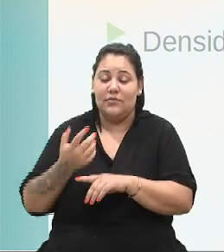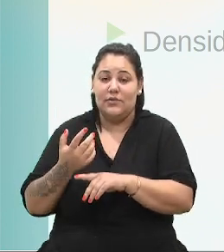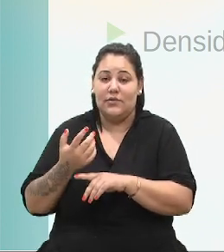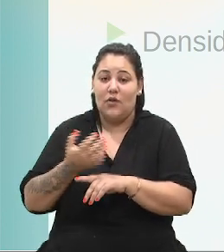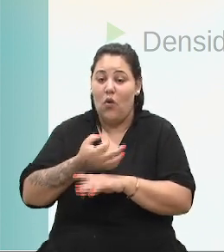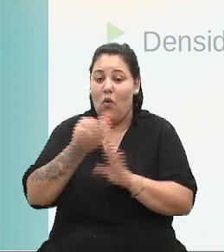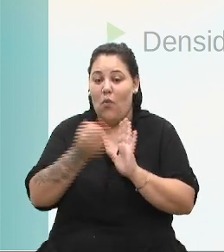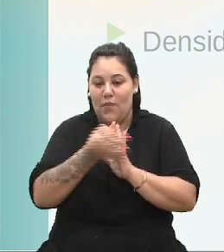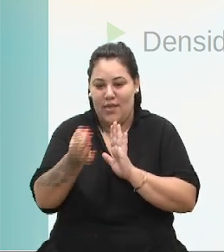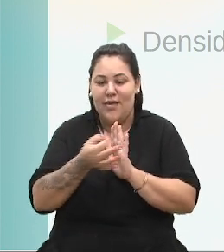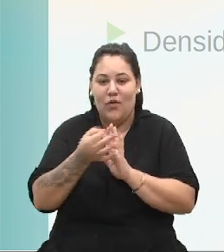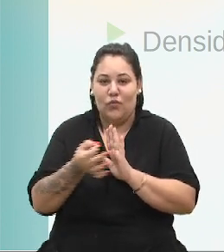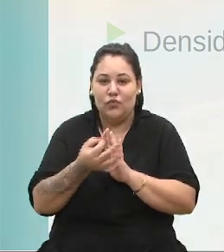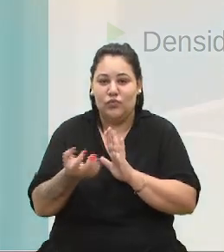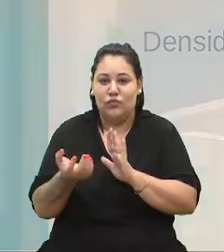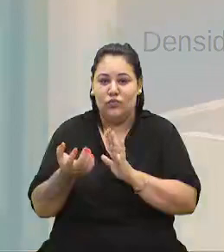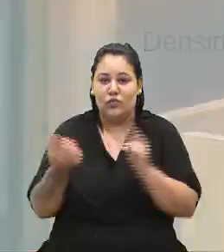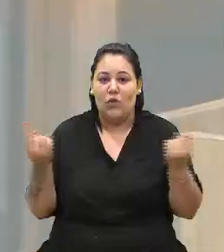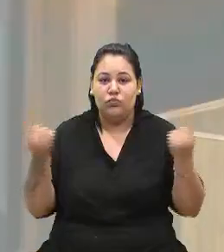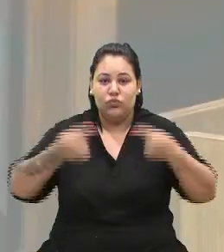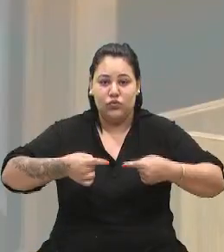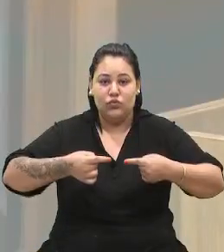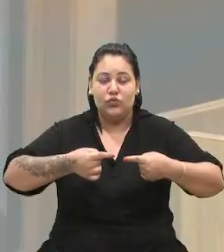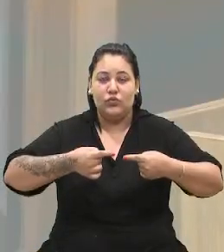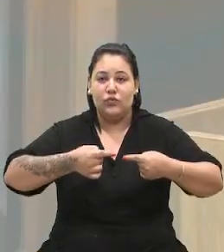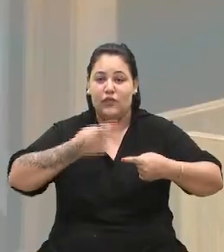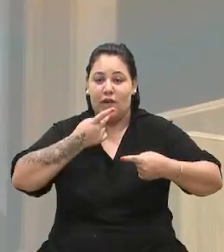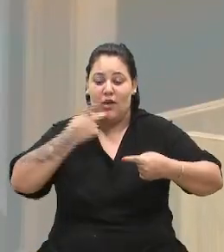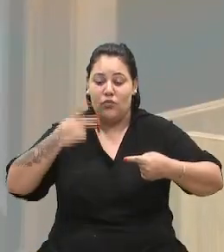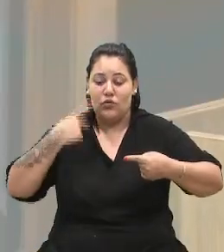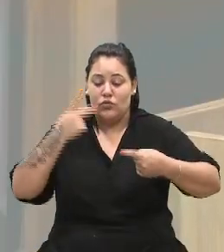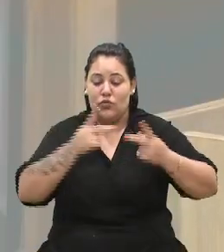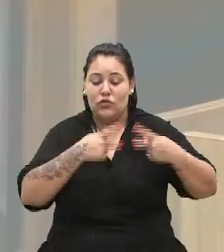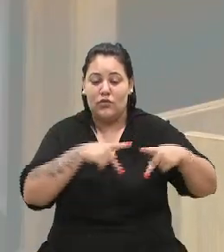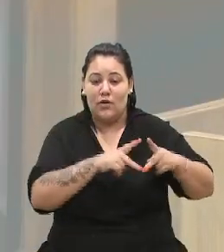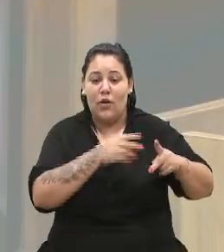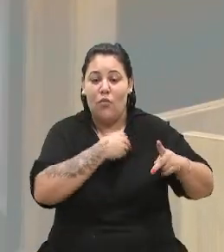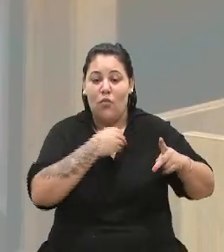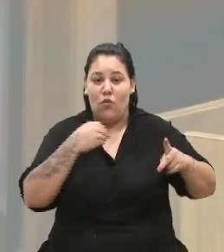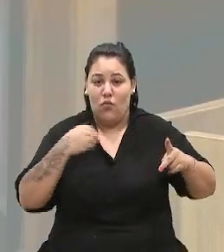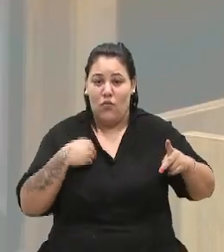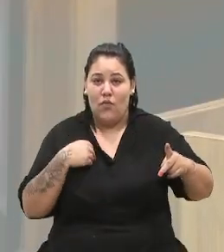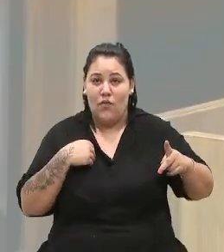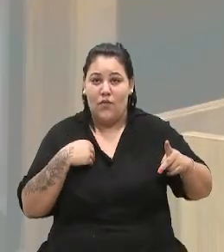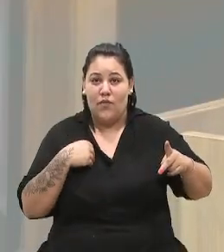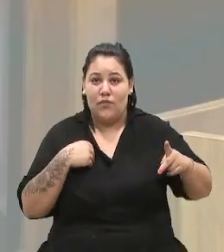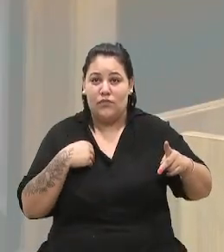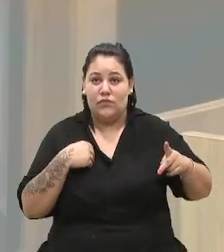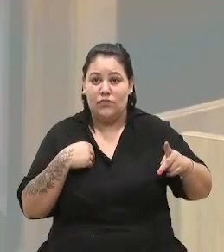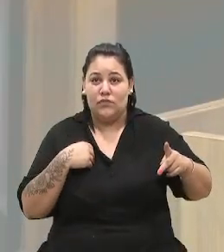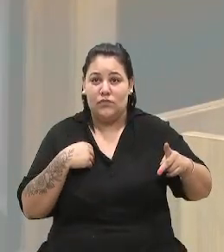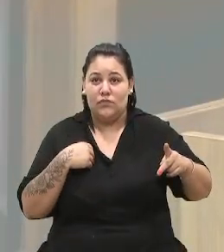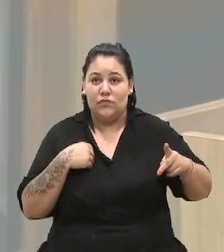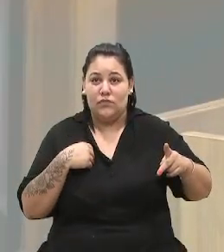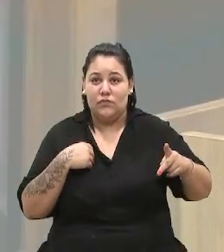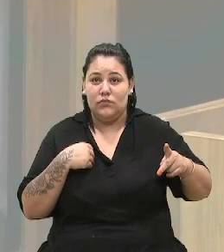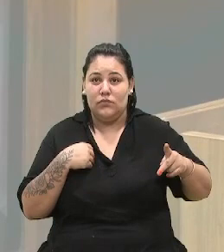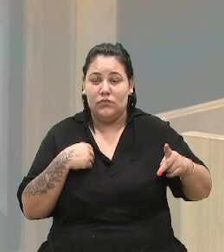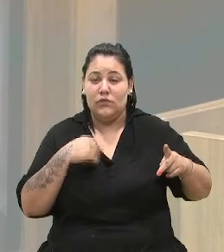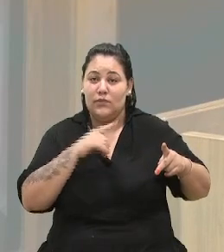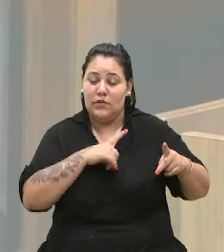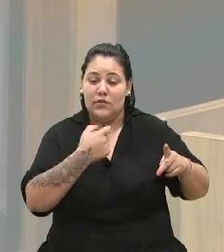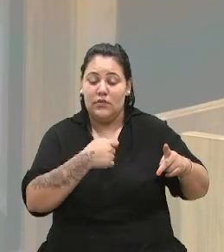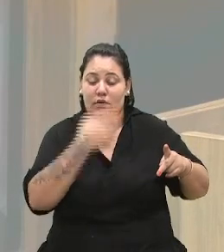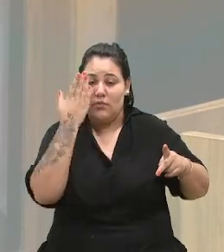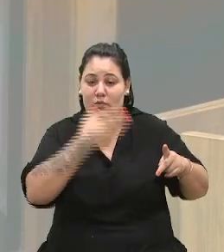se trazer, eventualmente, por políticas populistas, médicos não revalidados para atender a nossa população. Nós, de